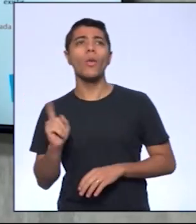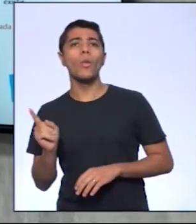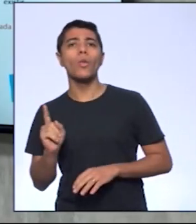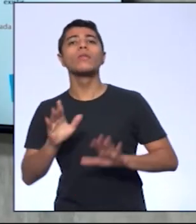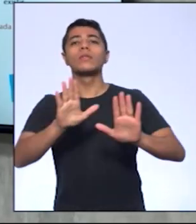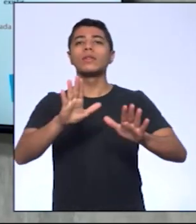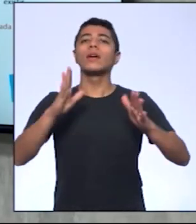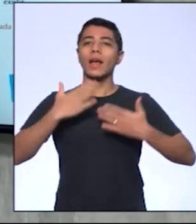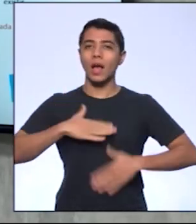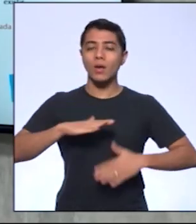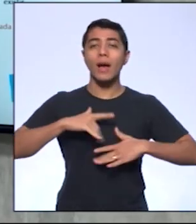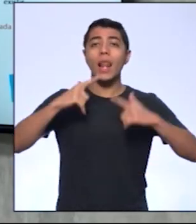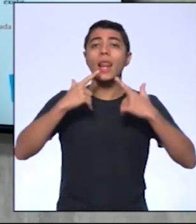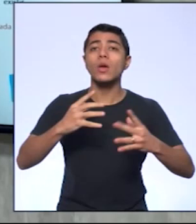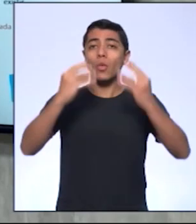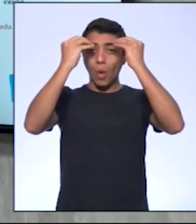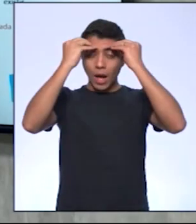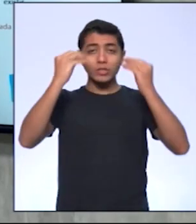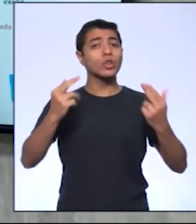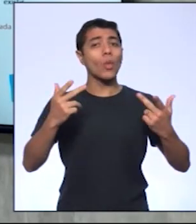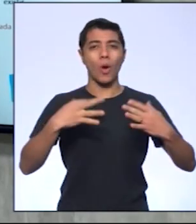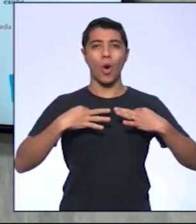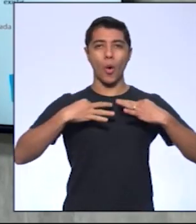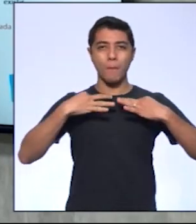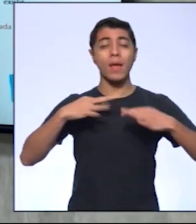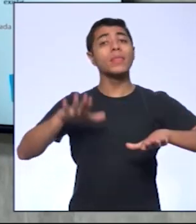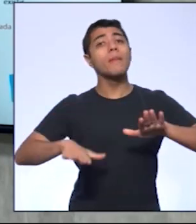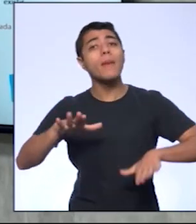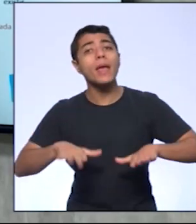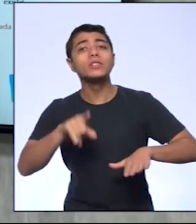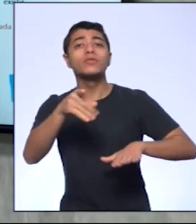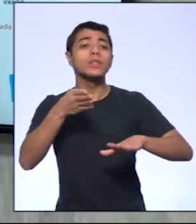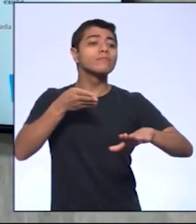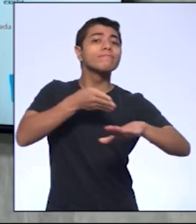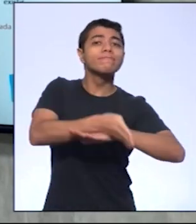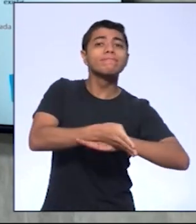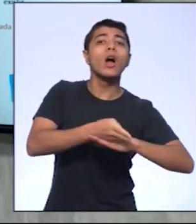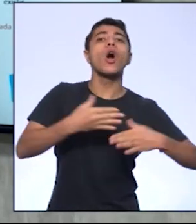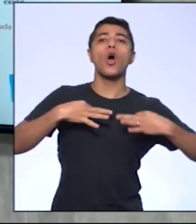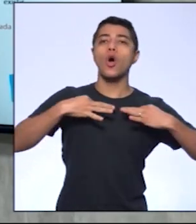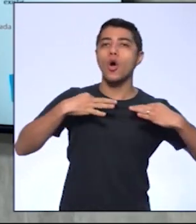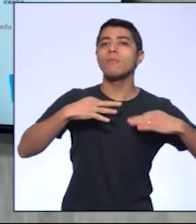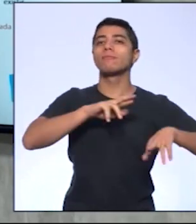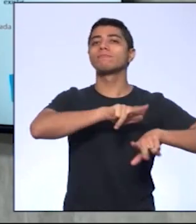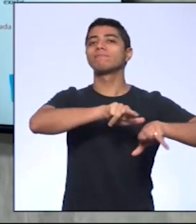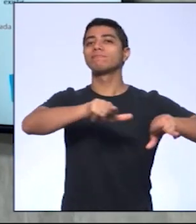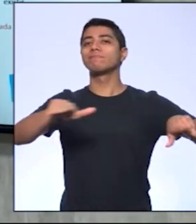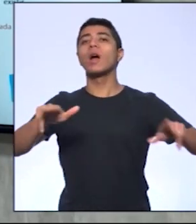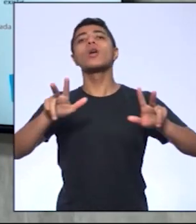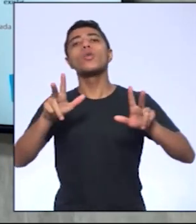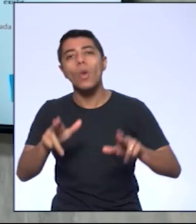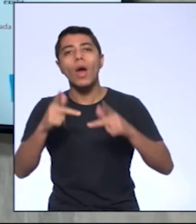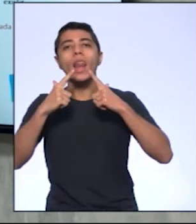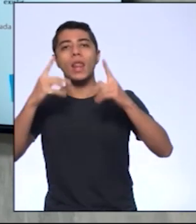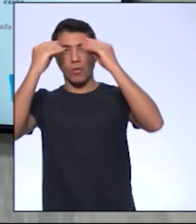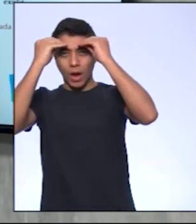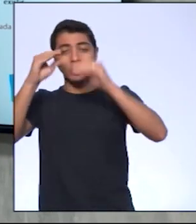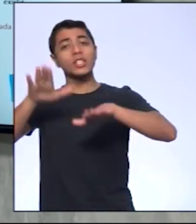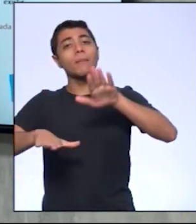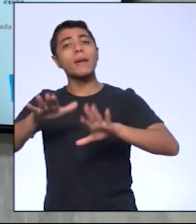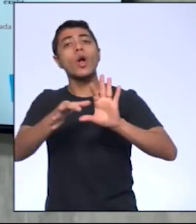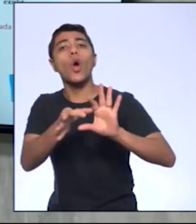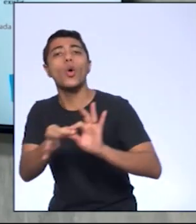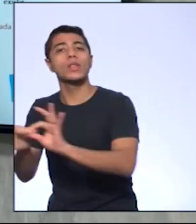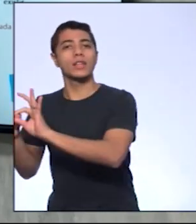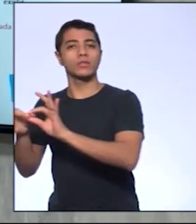roupa do seu pensamento. Ela deve vestir você a partir de um contexto em que você está inserido, tá certo? Variação